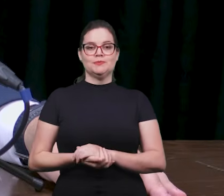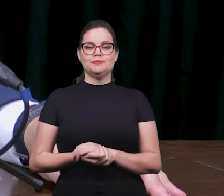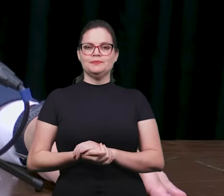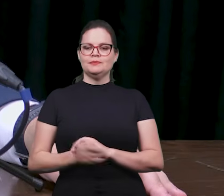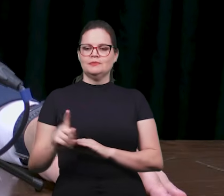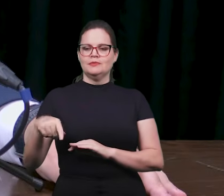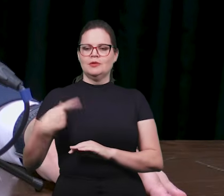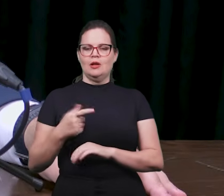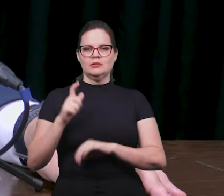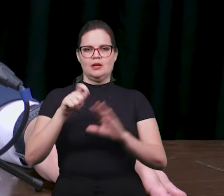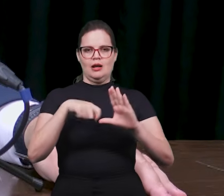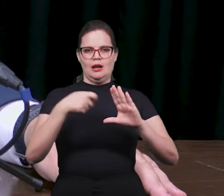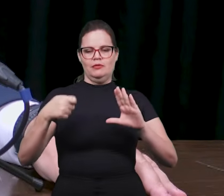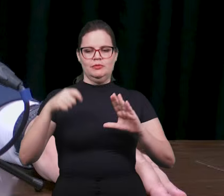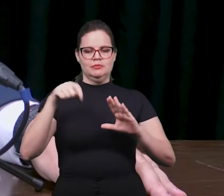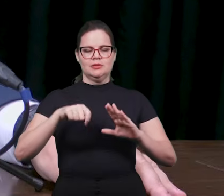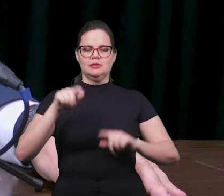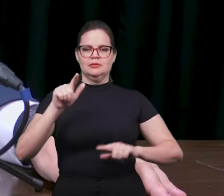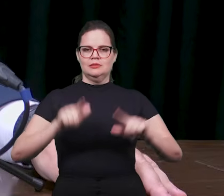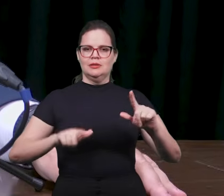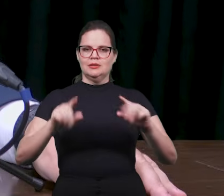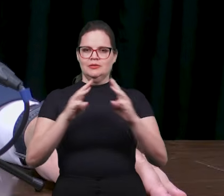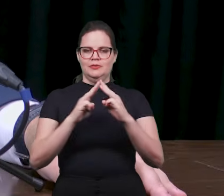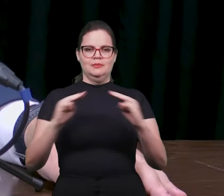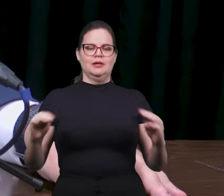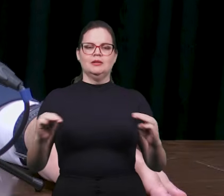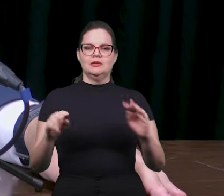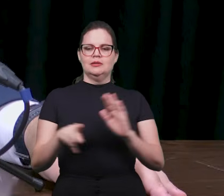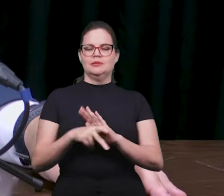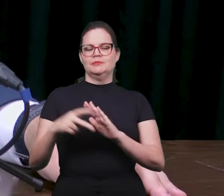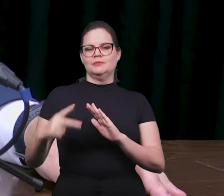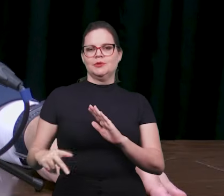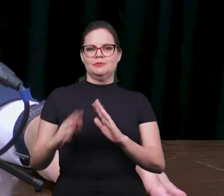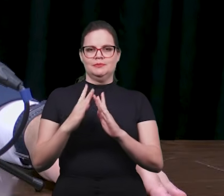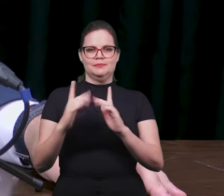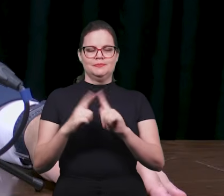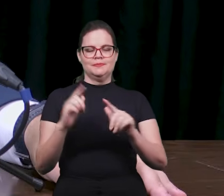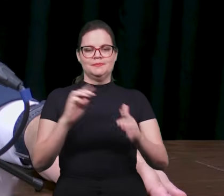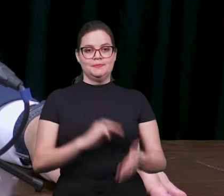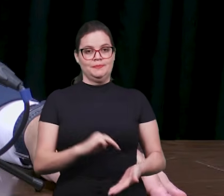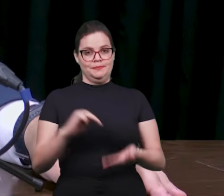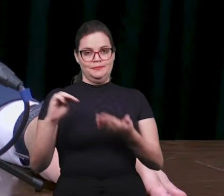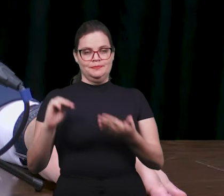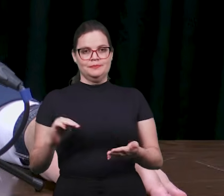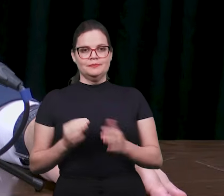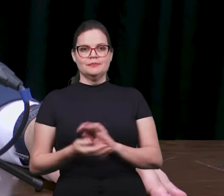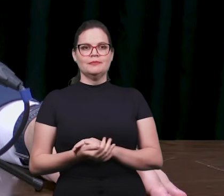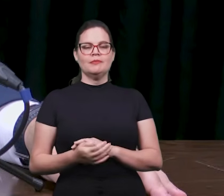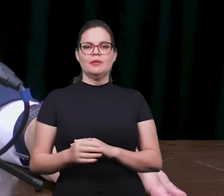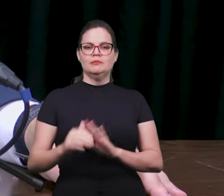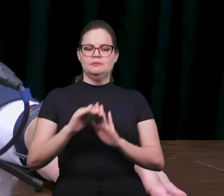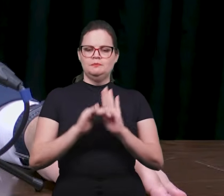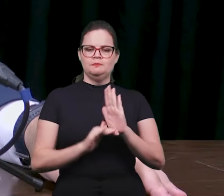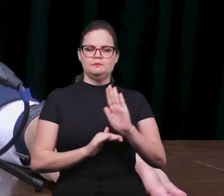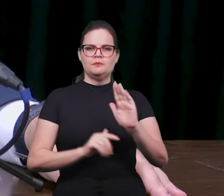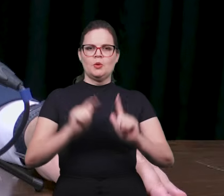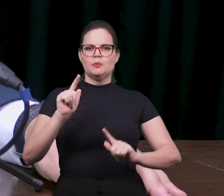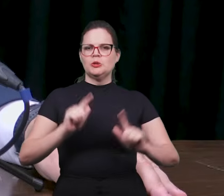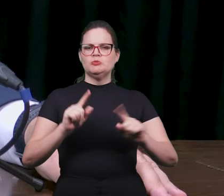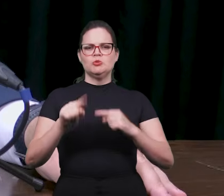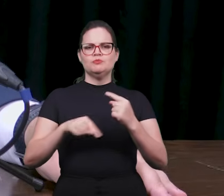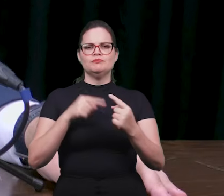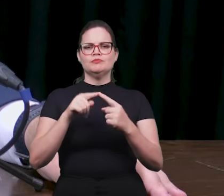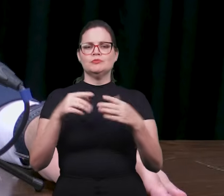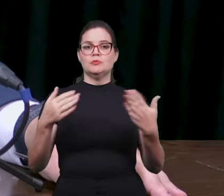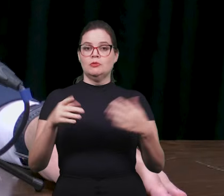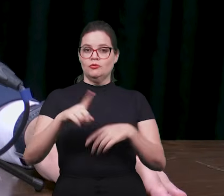programa gravado e nos estúdios da TV Manaim, da Igreja Cristã Maranata. E o nosso programa é voltado para